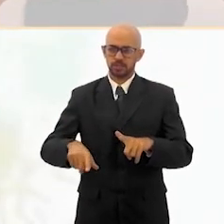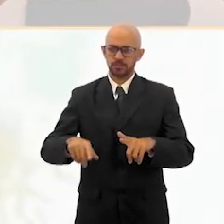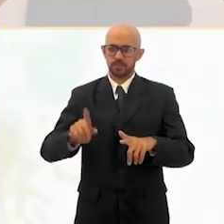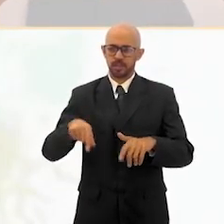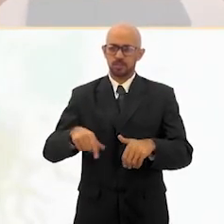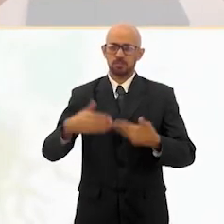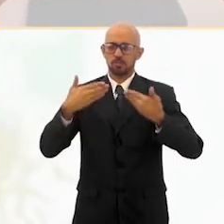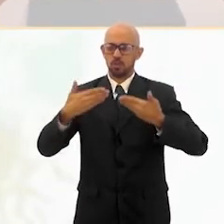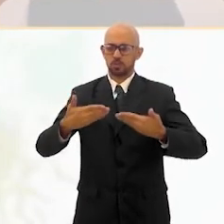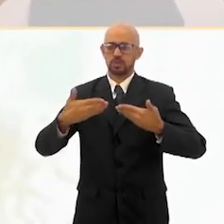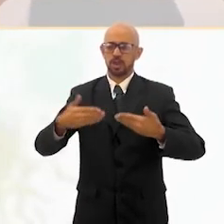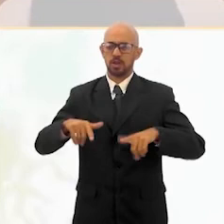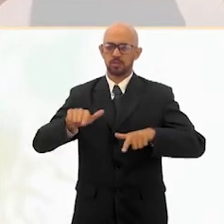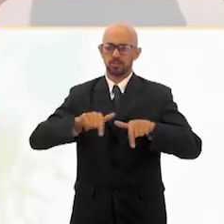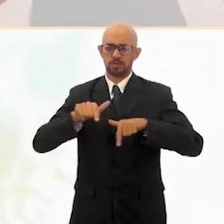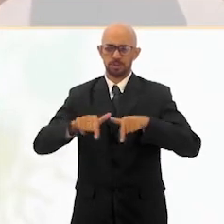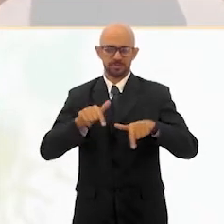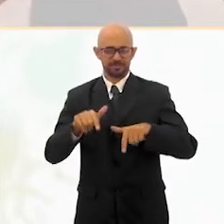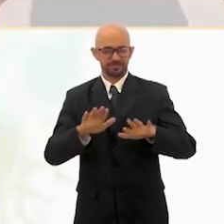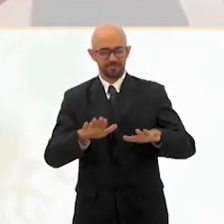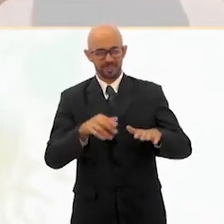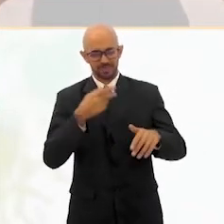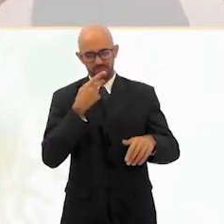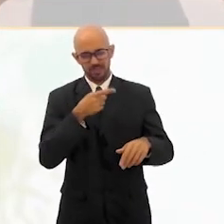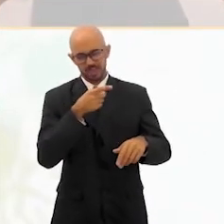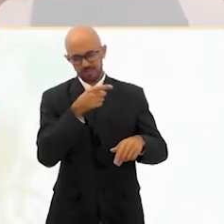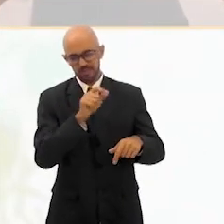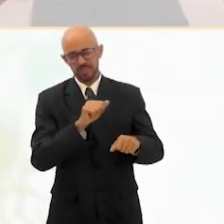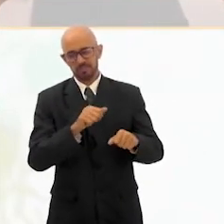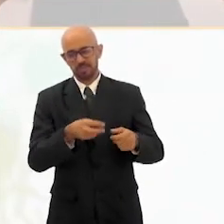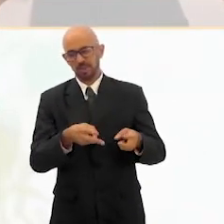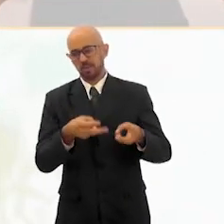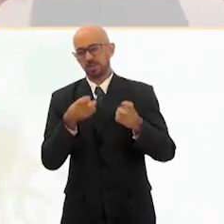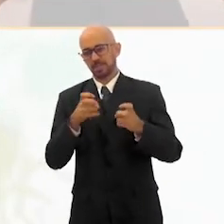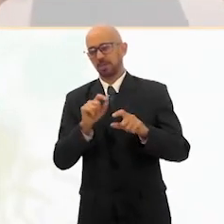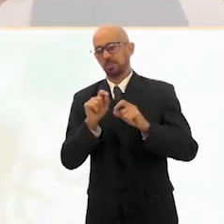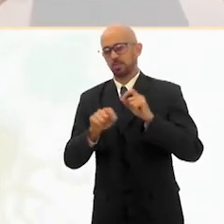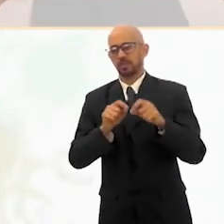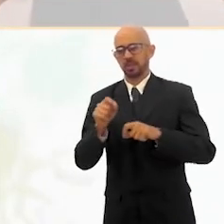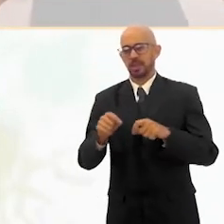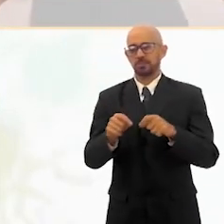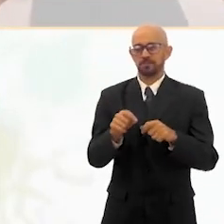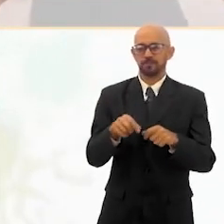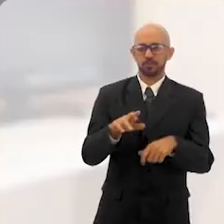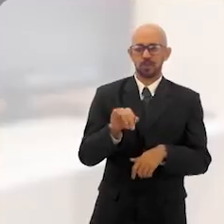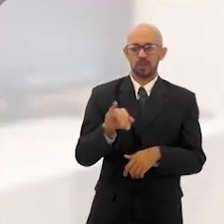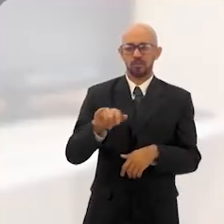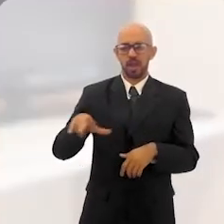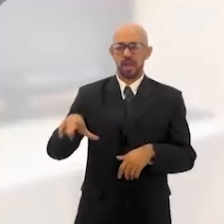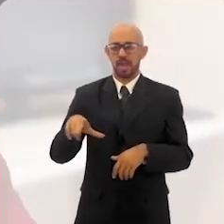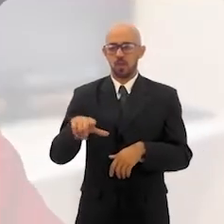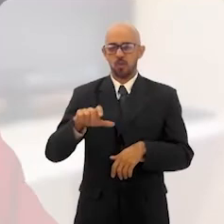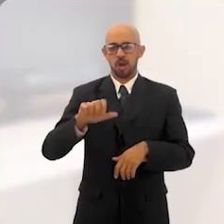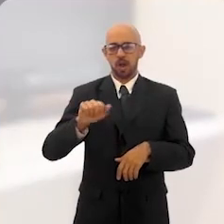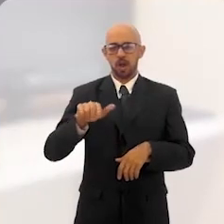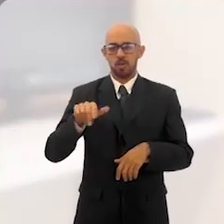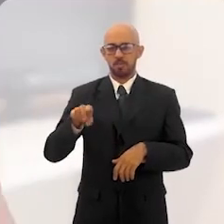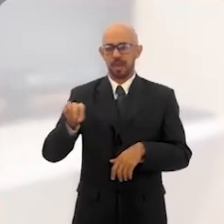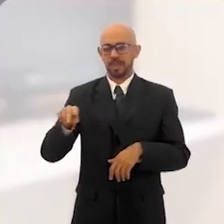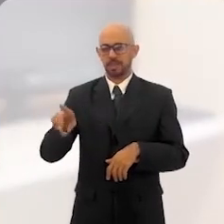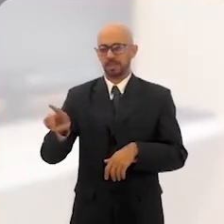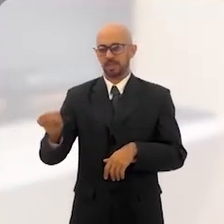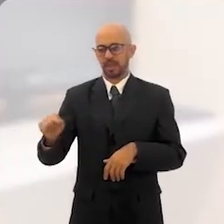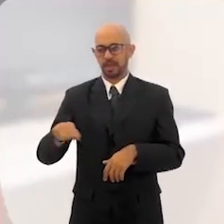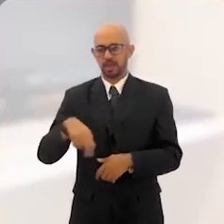trabalho, Mas eu vou né? te E falar hoje uma eu coisa. chego. Eu vejo, pelo que eu ouço, de você, que o Rafael Almada, aos 50,